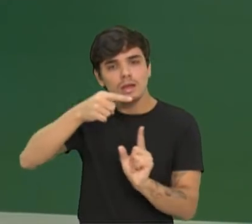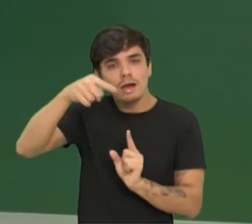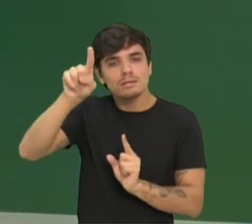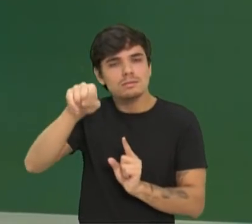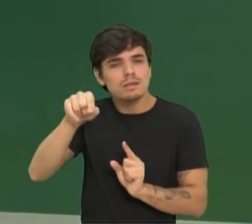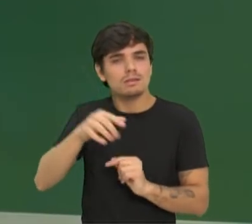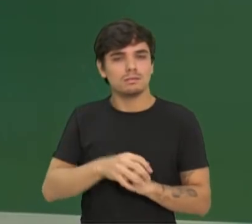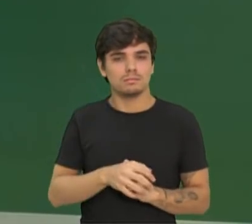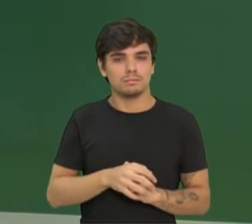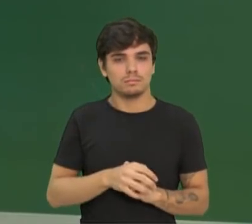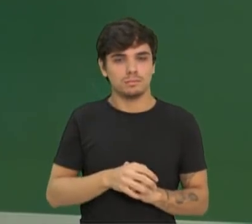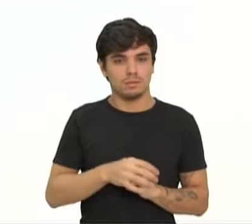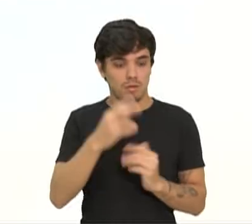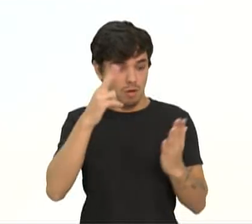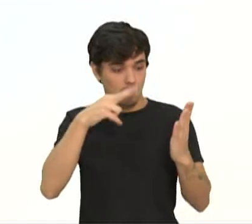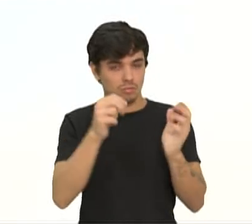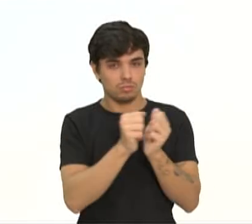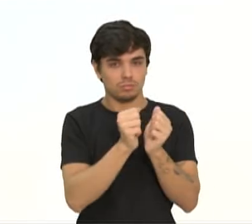comigo.